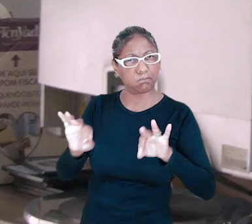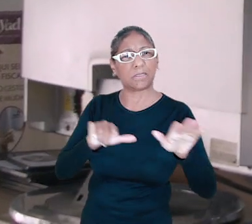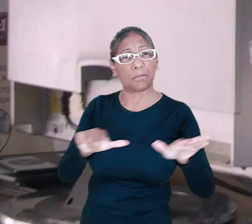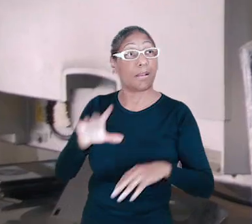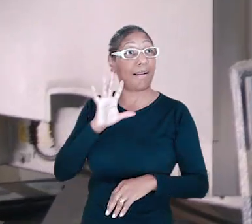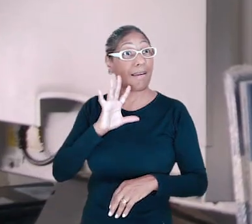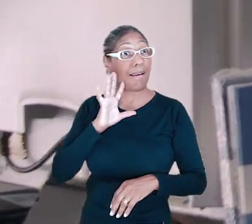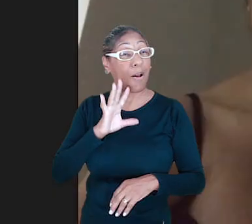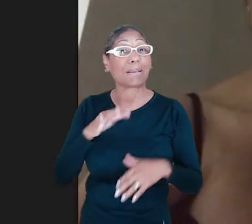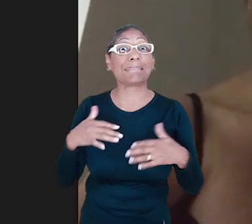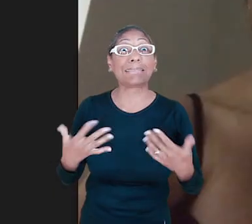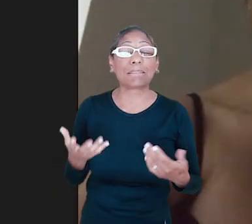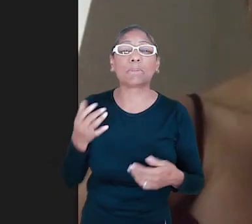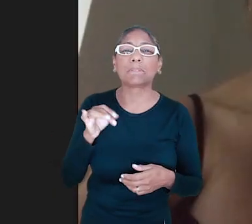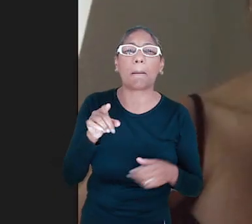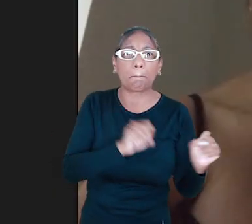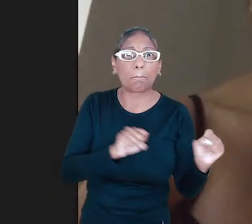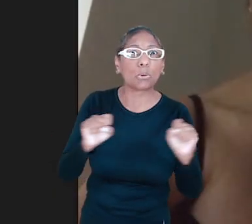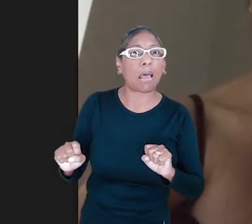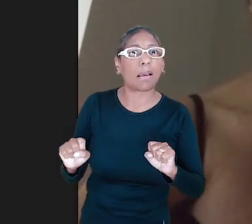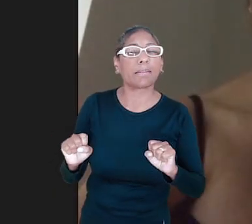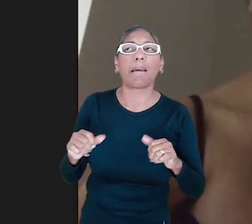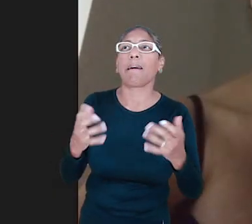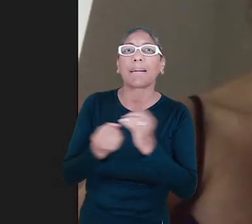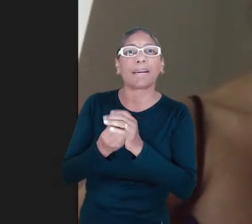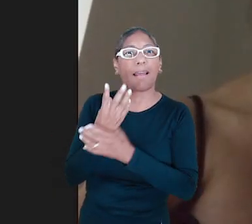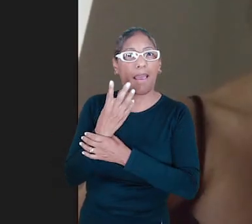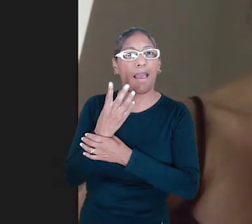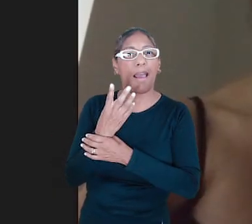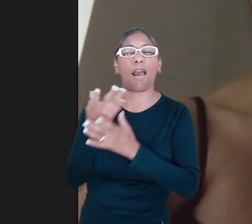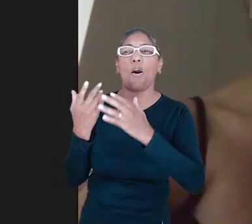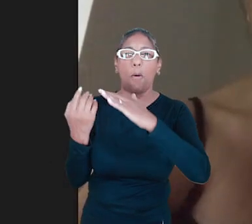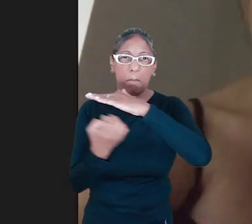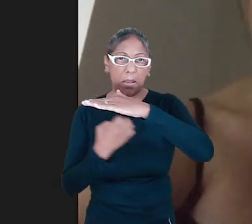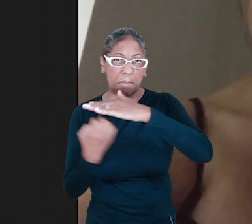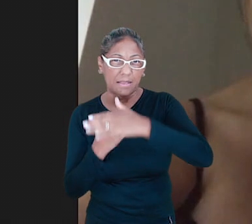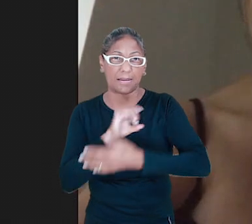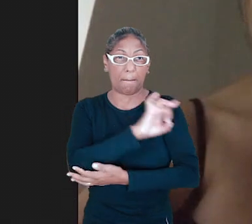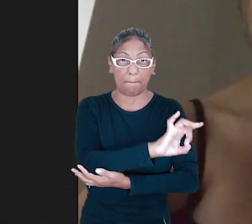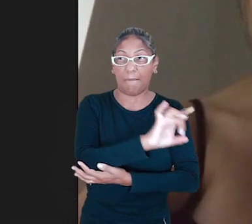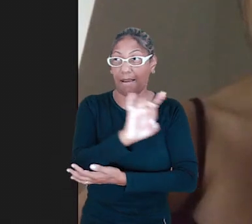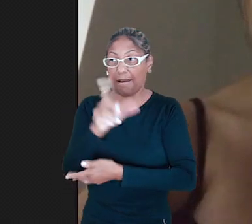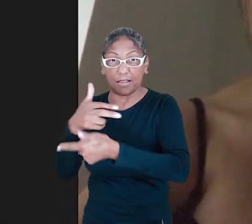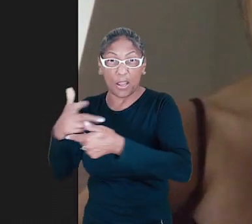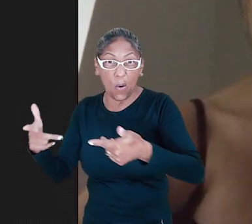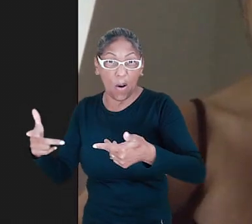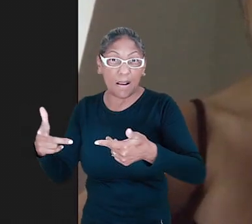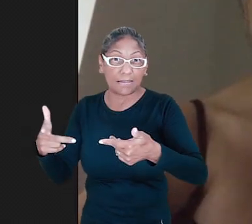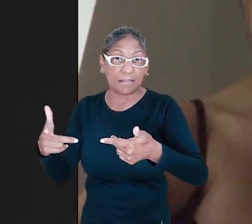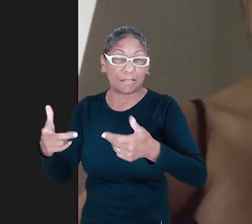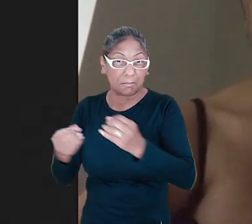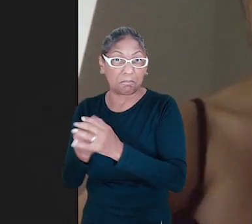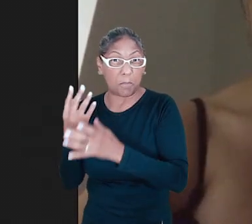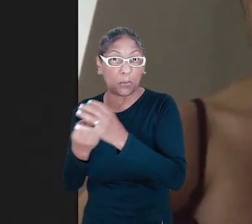agora. Que legal. Se a gente pudesse montar uma fábrica para cada tipo de coisa que a gente fabrica, que